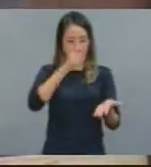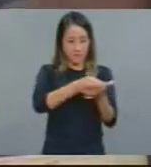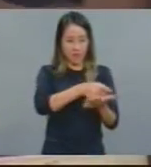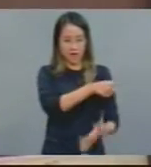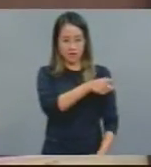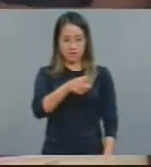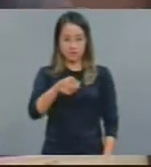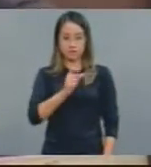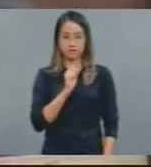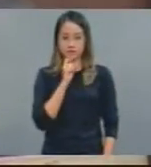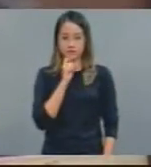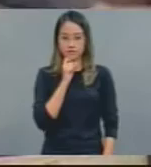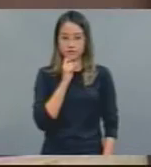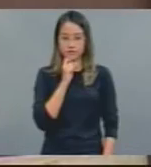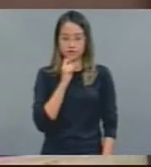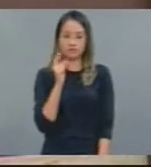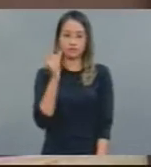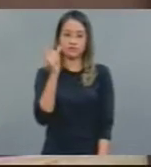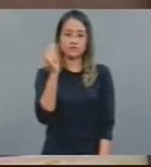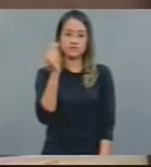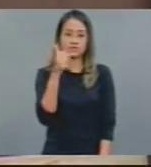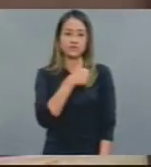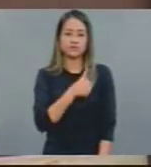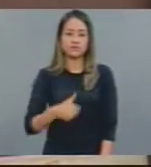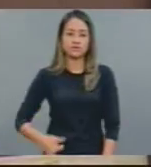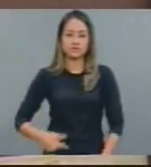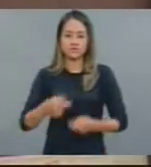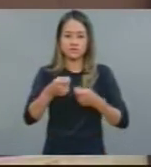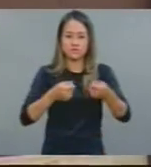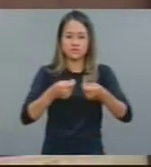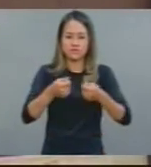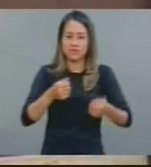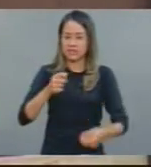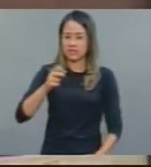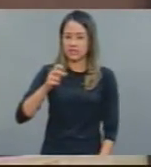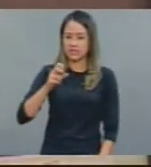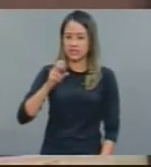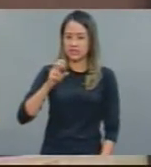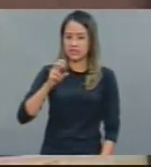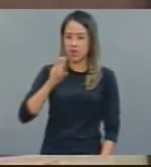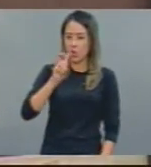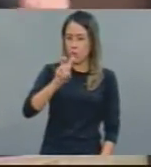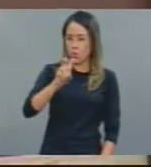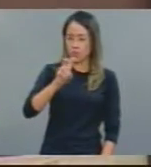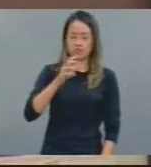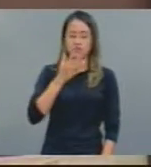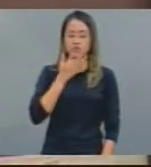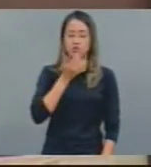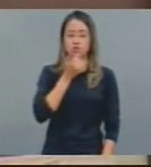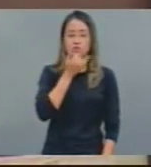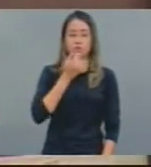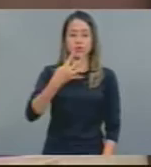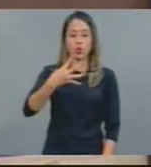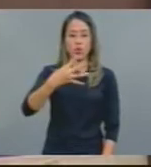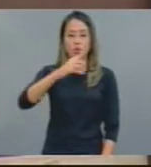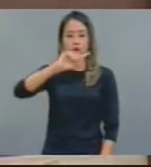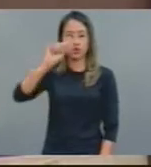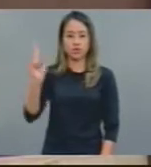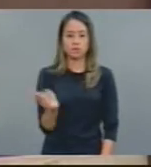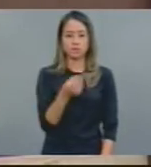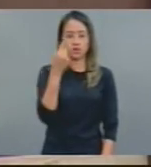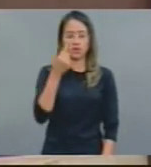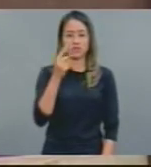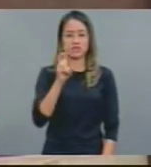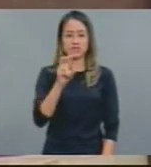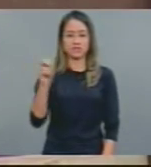crise. Quanto foi que o governo disse que economizaria? 5 milhões? 4 milhões e meio ao ano? Vocês sabiam que